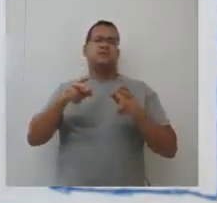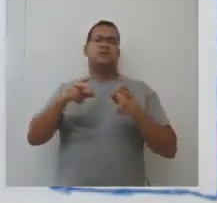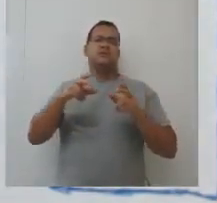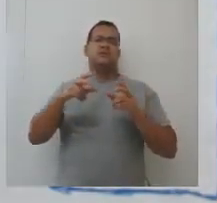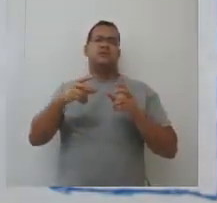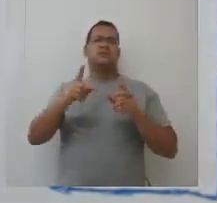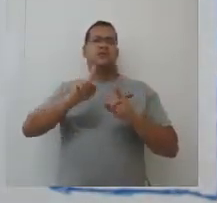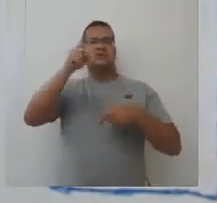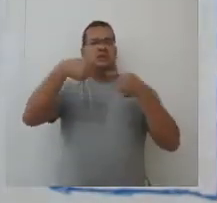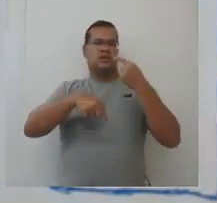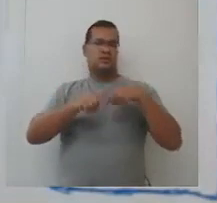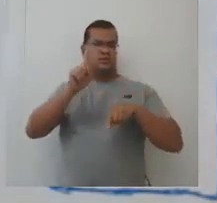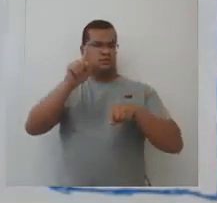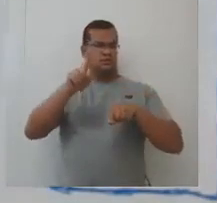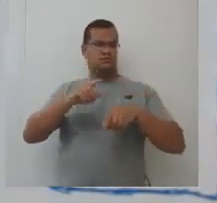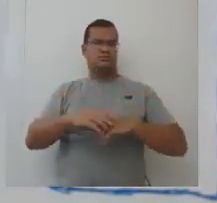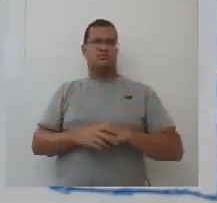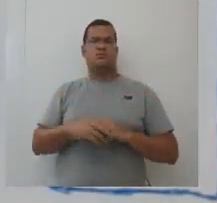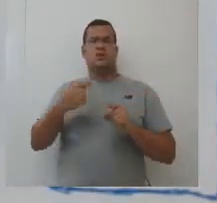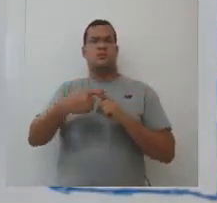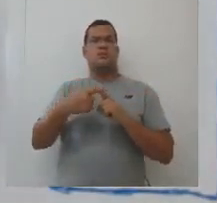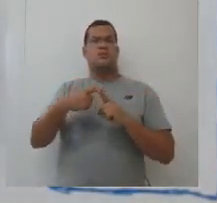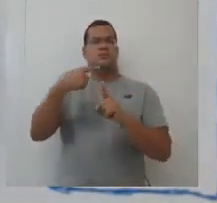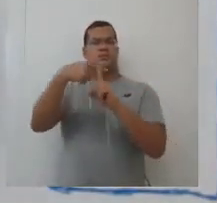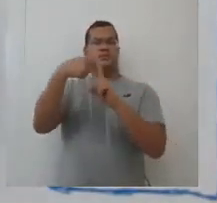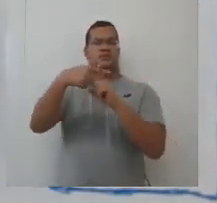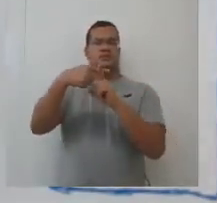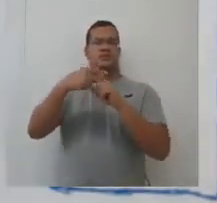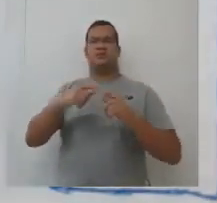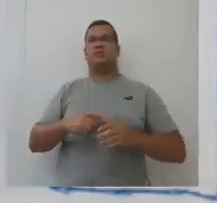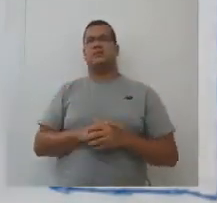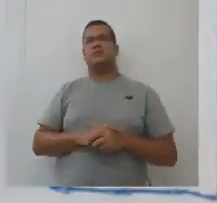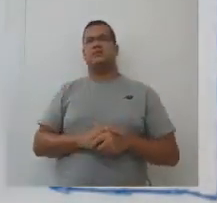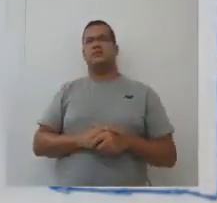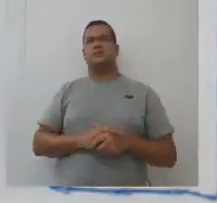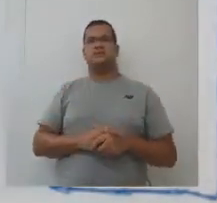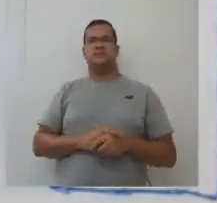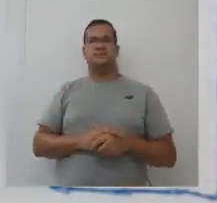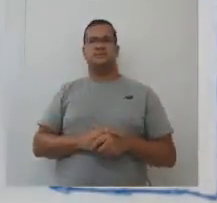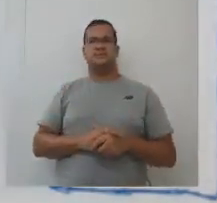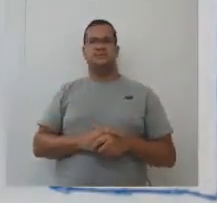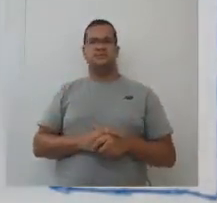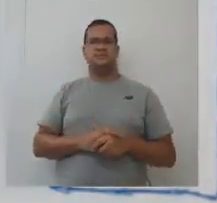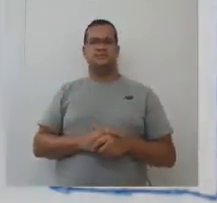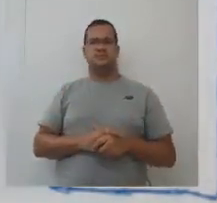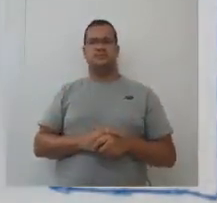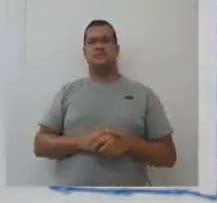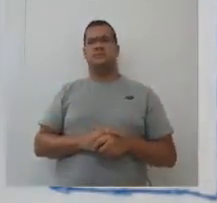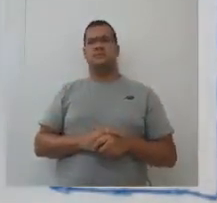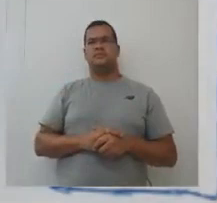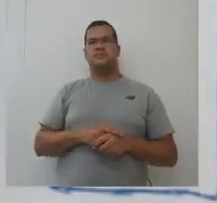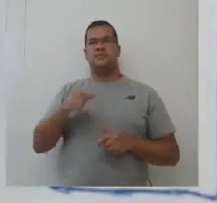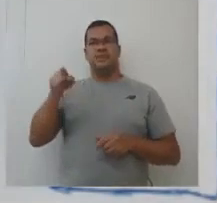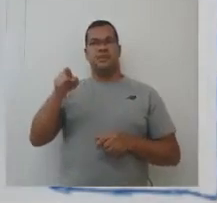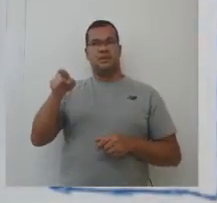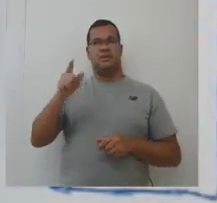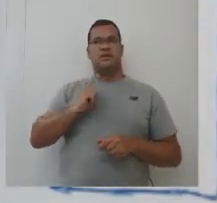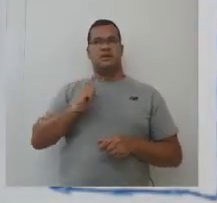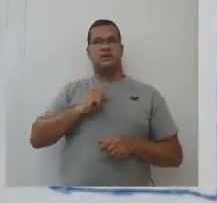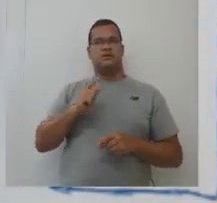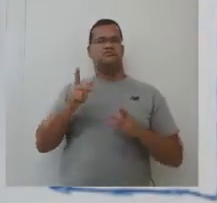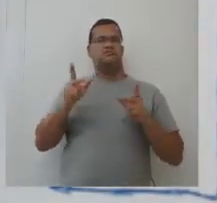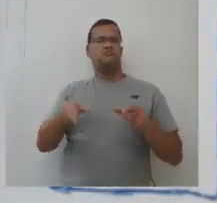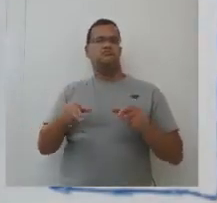é positiva. Então, o campo elétrico e a força elétrica, nesse caso, tem a